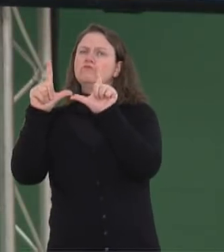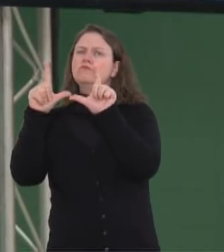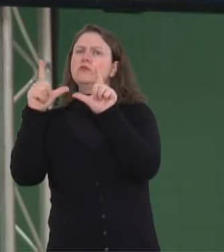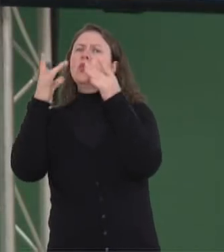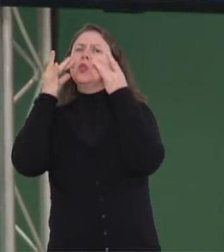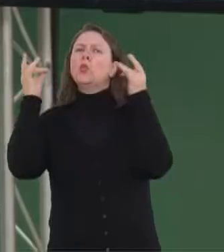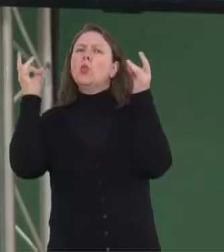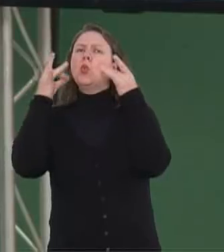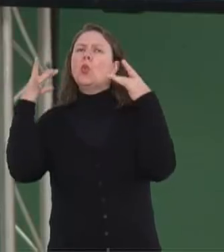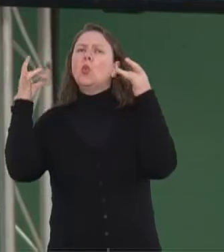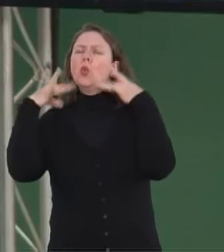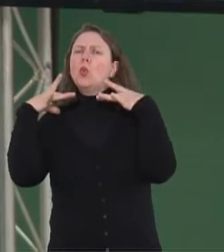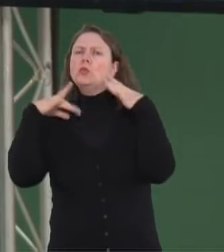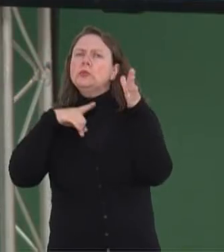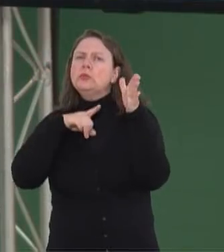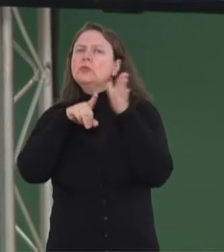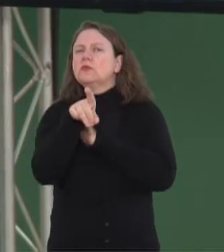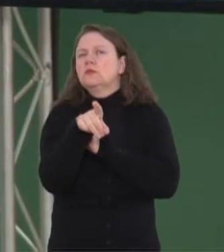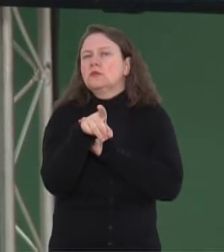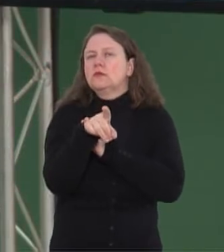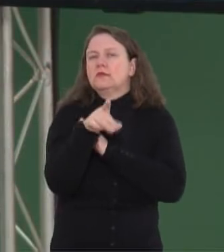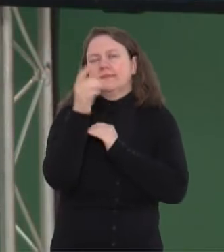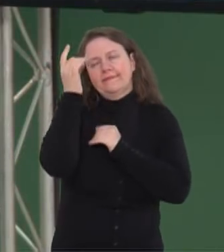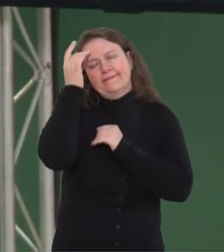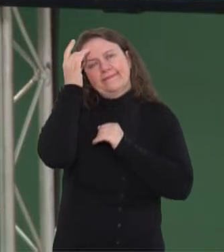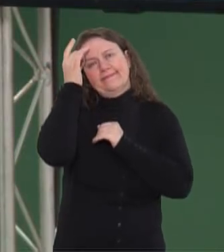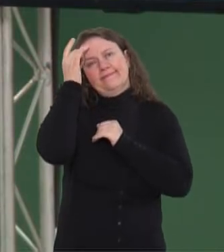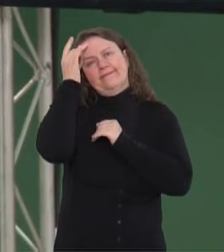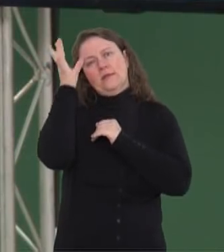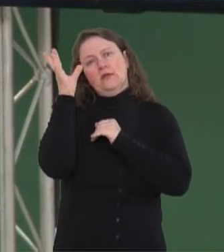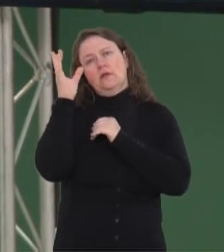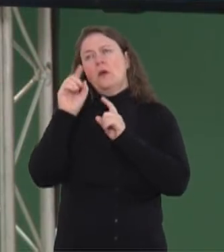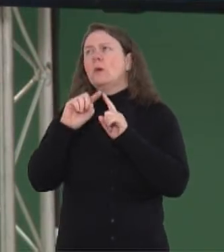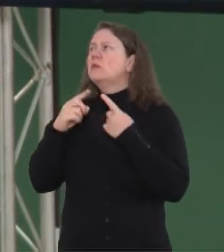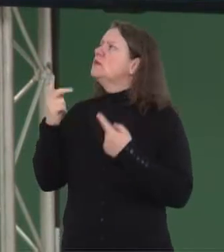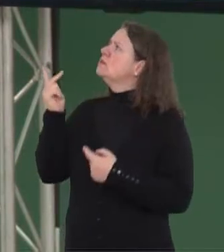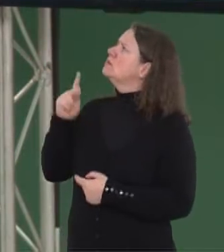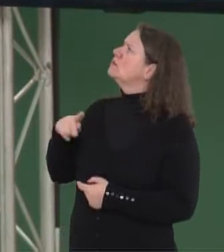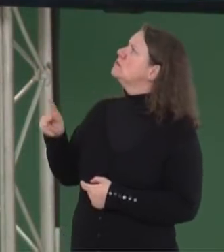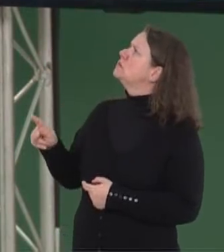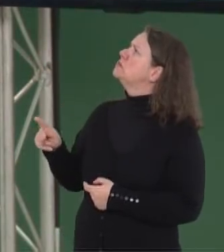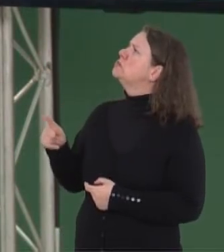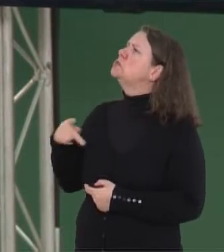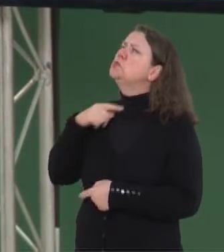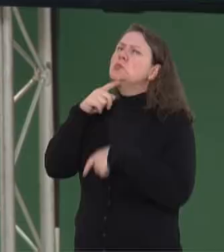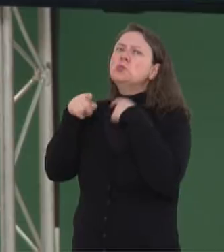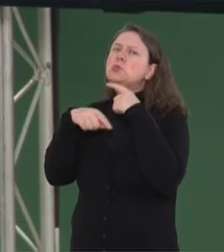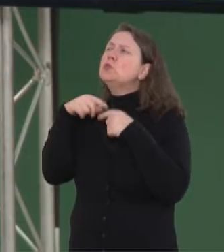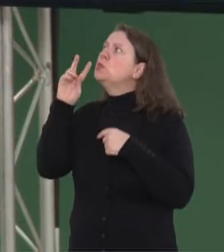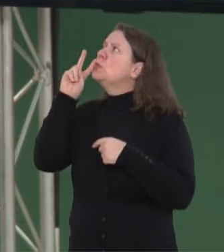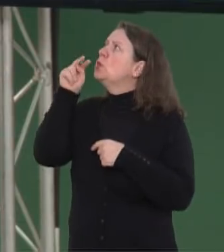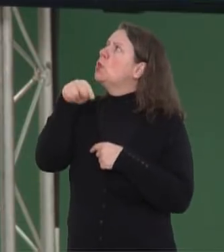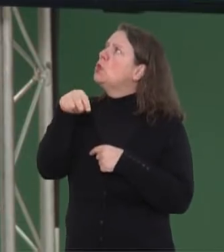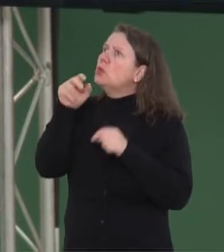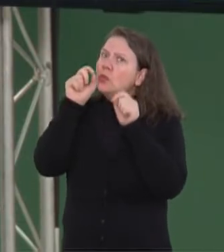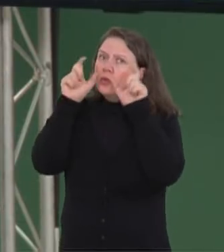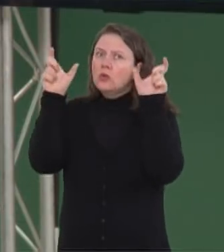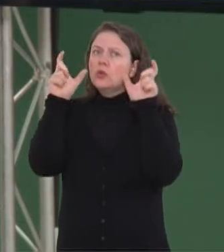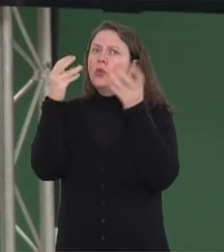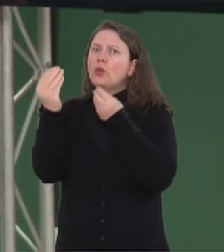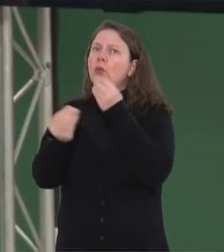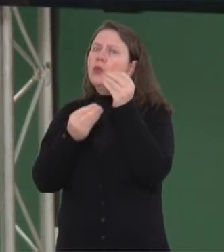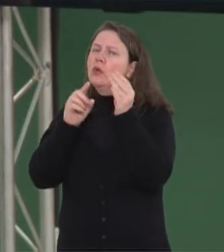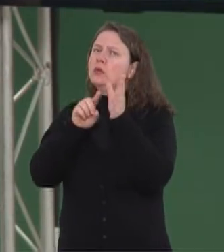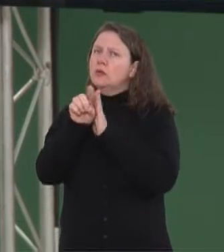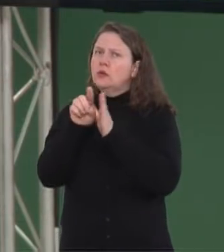pergunta? Facinho. Mas, teacher, a gente ainda não viu com bastante atenção como fazer perguntas